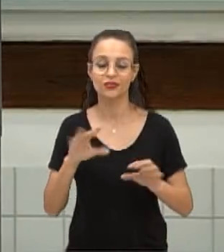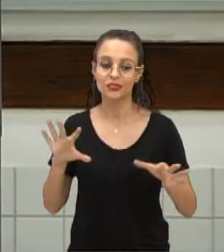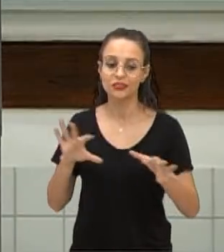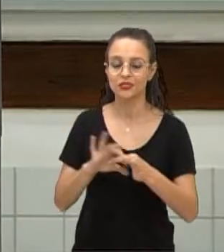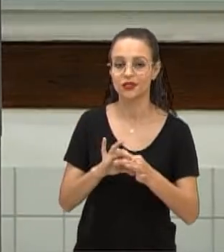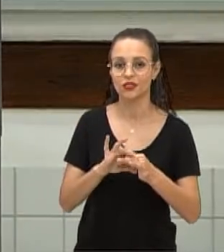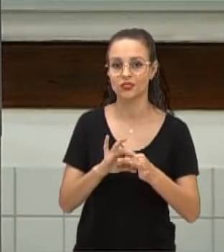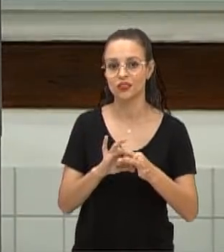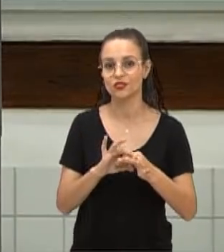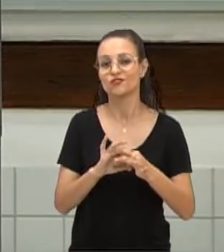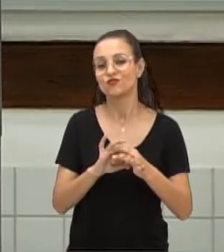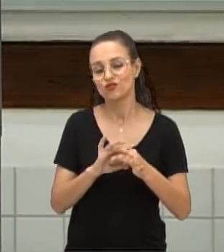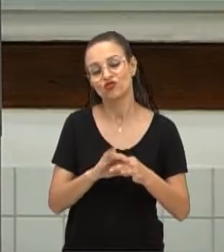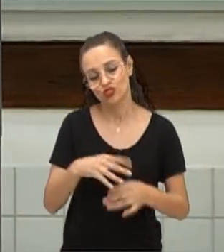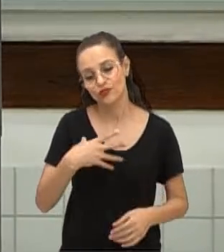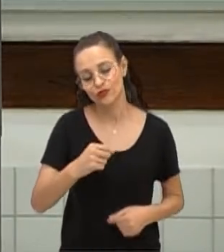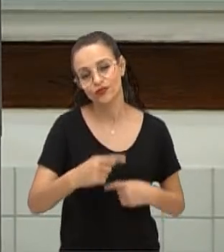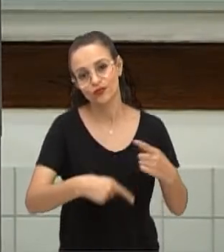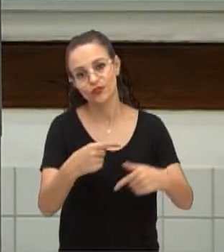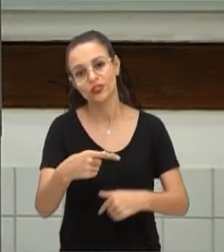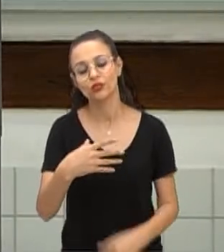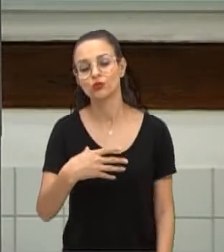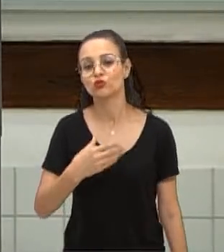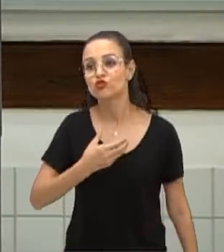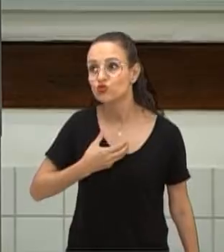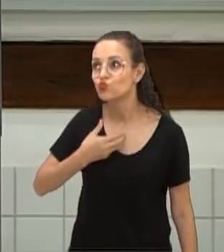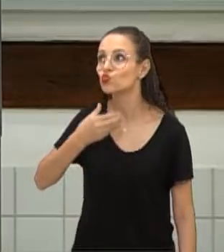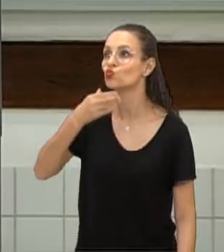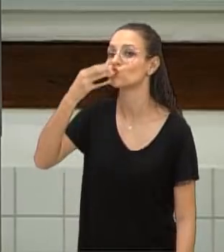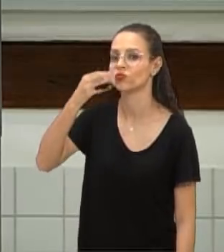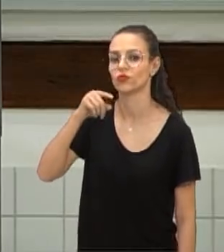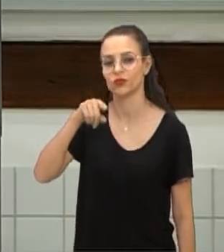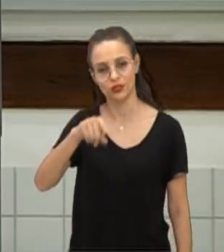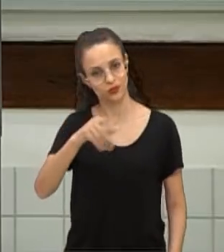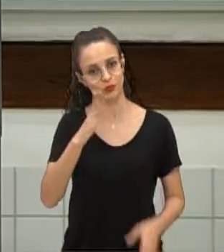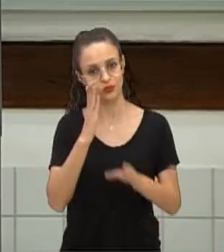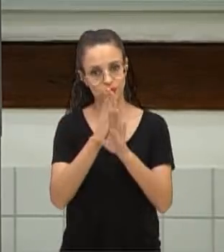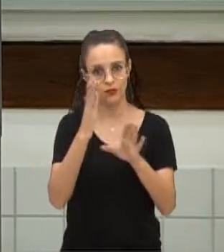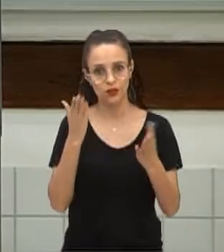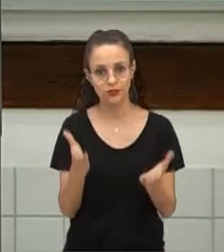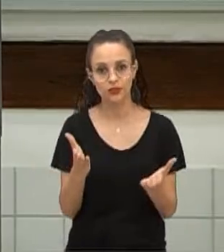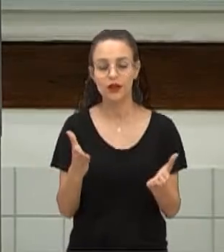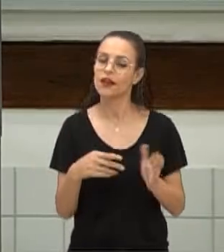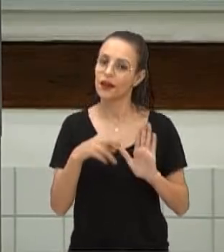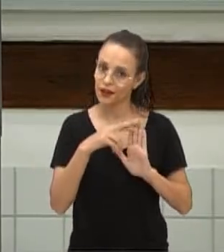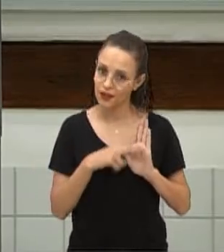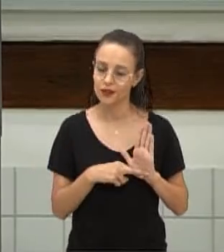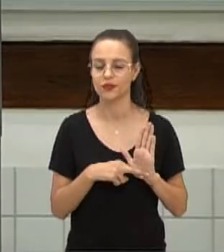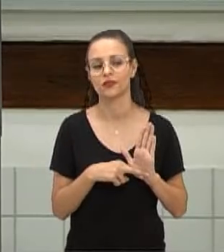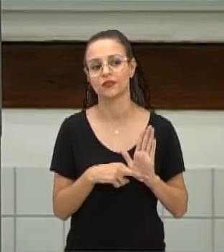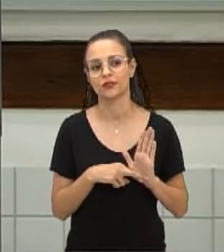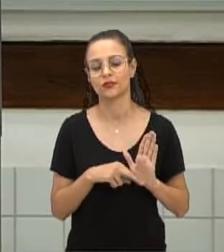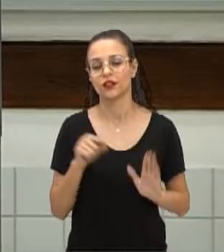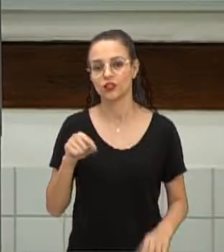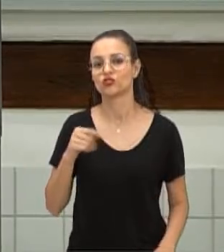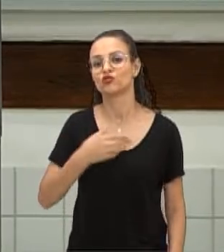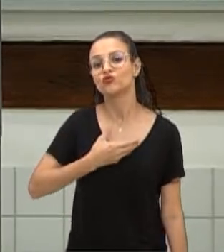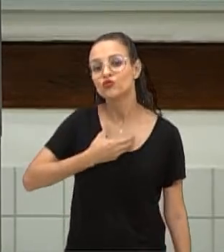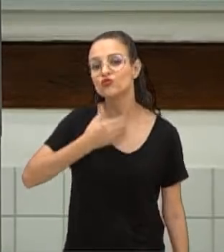de se reproduzir como girafas de pescoço longo. Então, lógico que essa tendência virou regra. As girafas passaram a